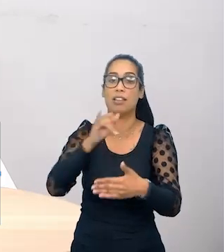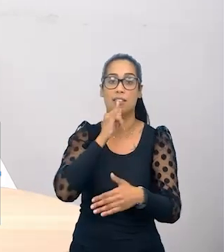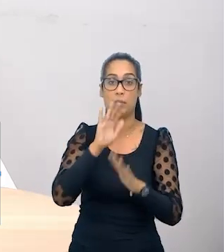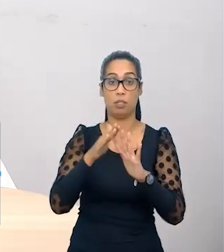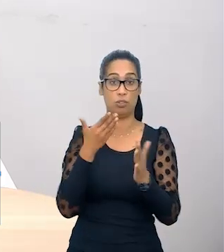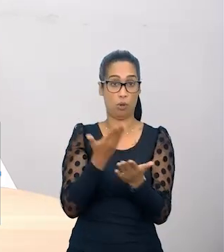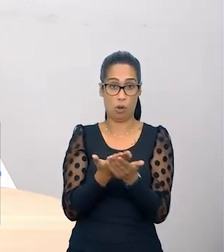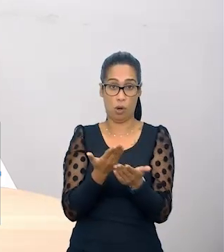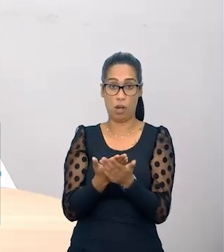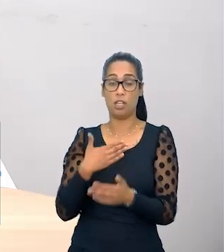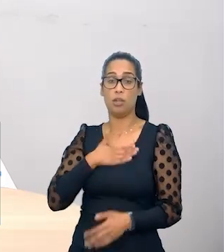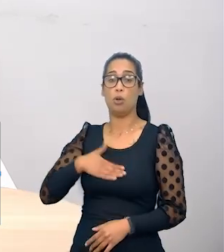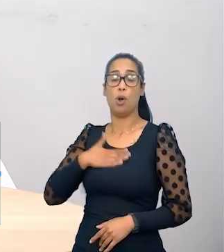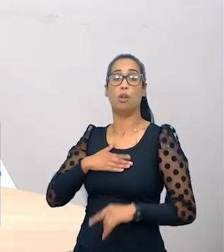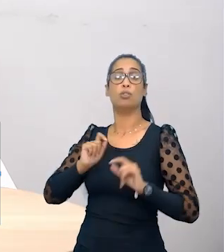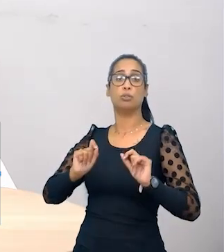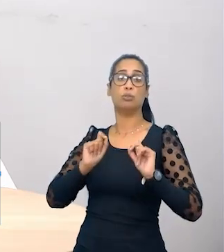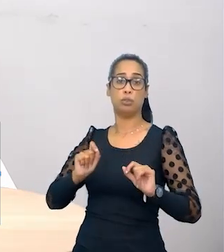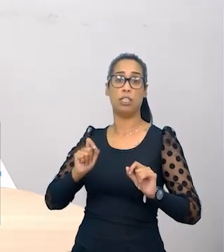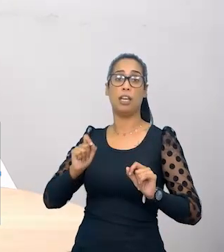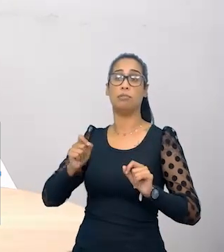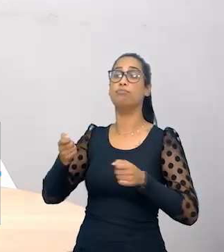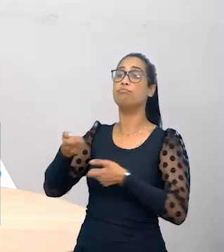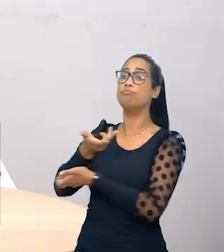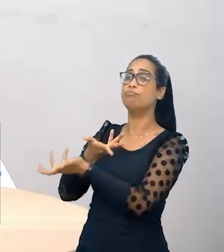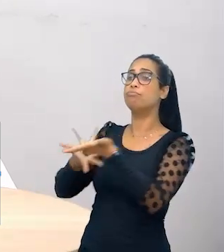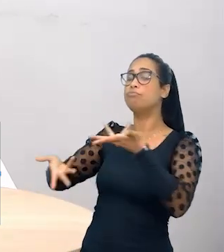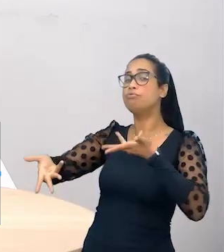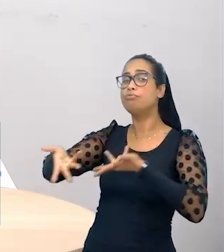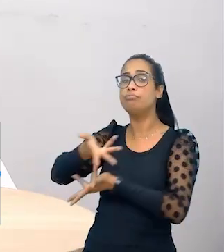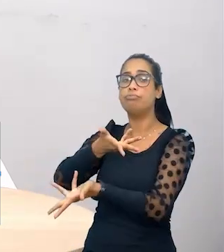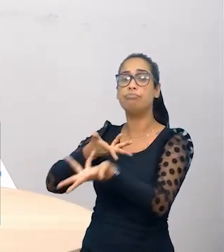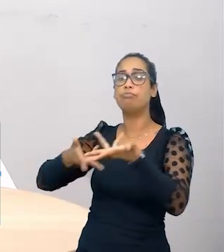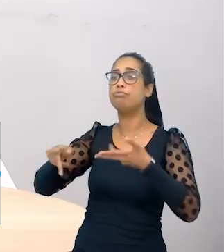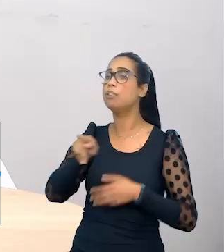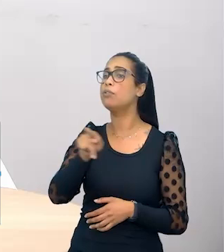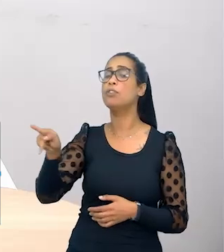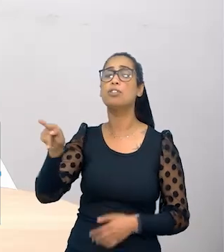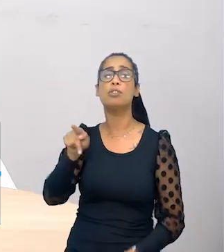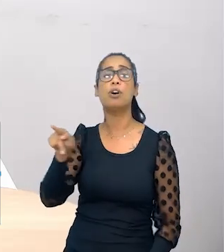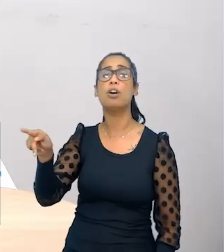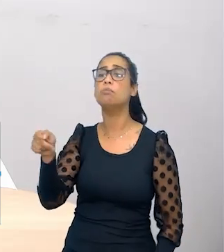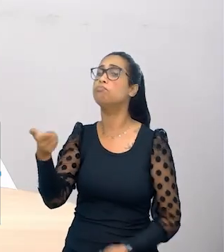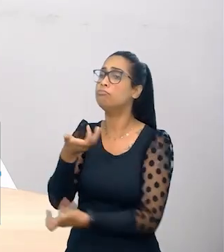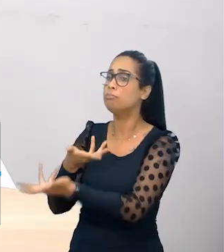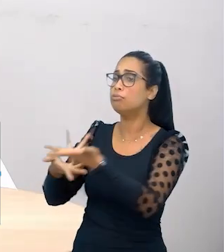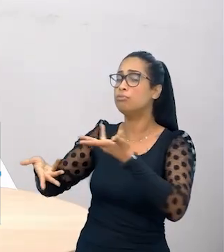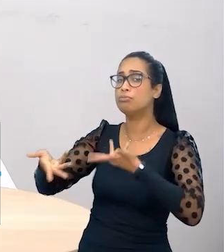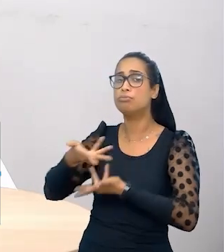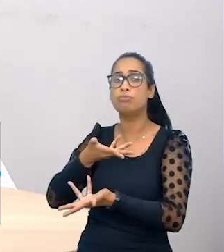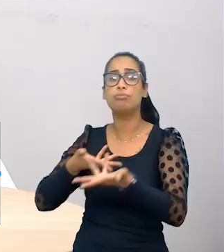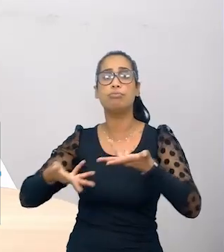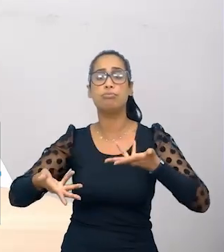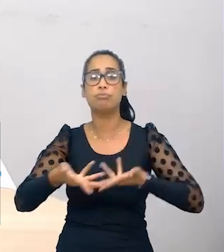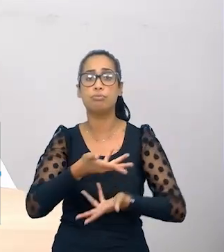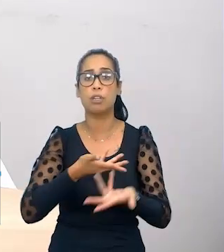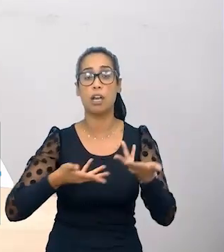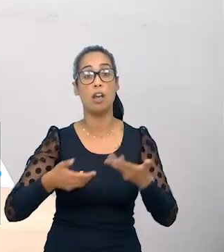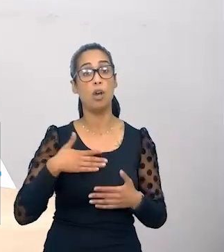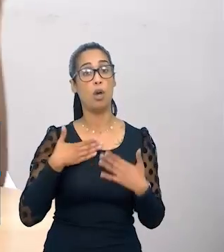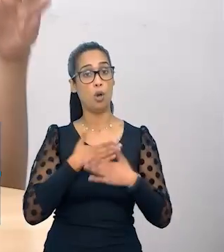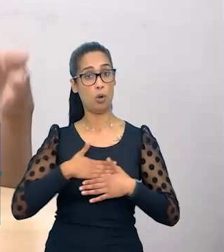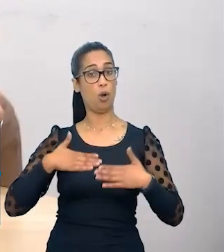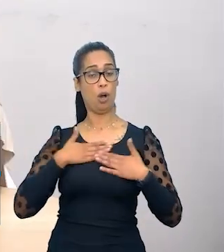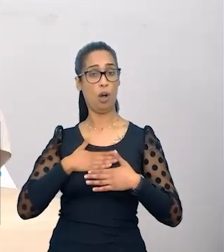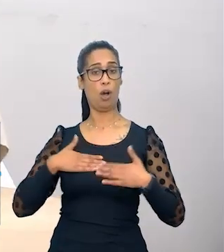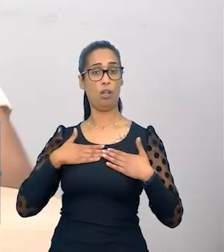outros professores de outras áreas, sempre fazendo essa interligação. Geralmente, eu fico mais no campo das ciências da natureza, mas às vezes eu me